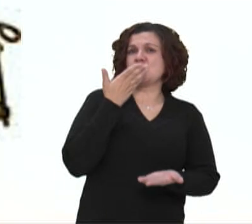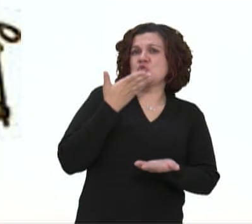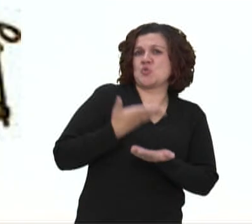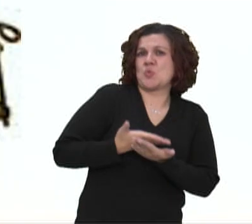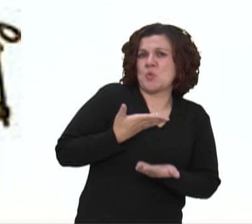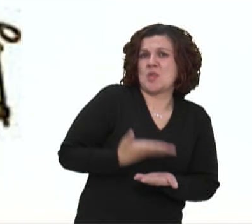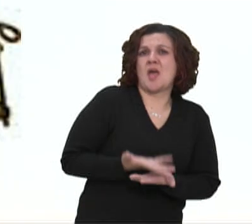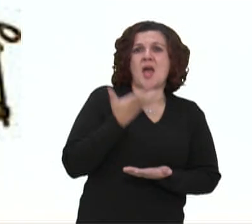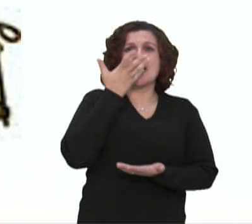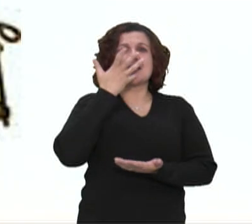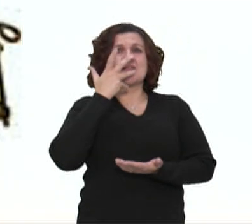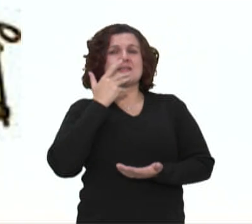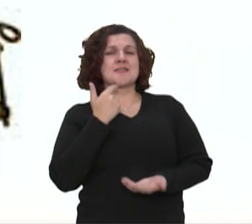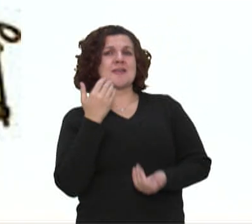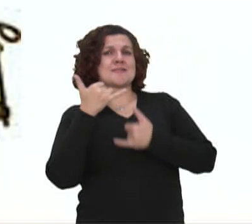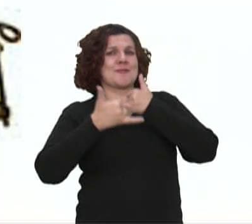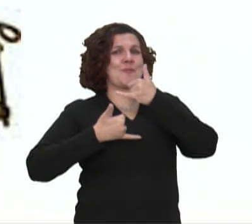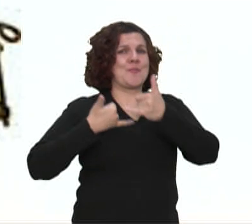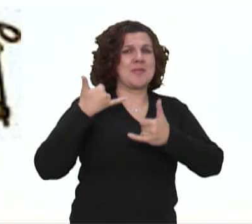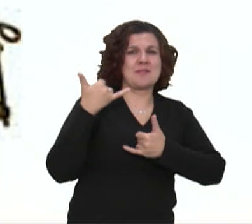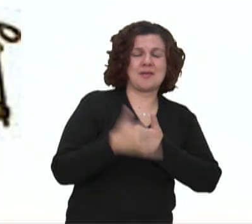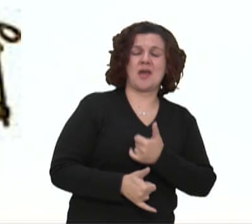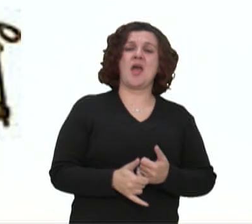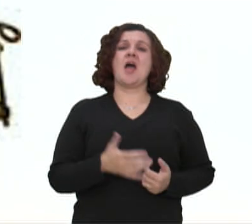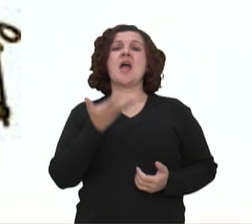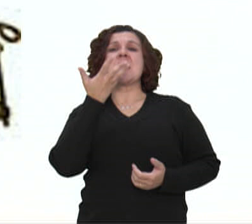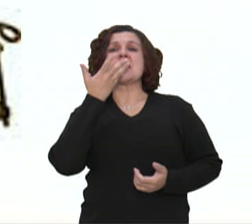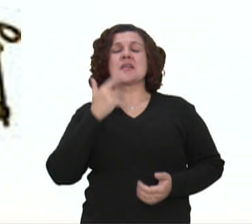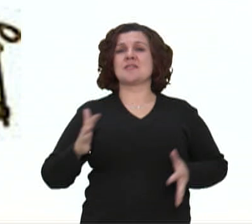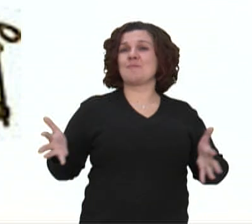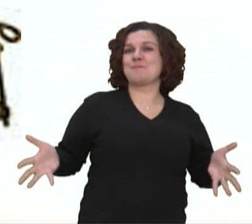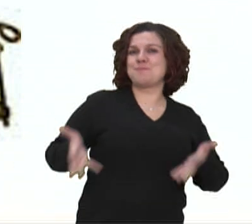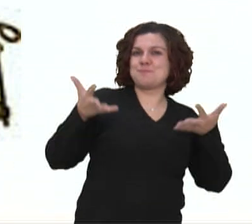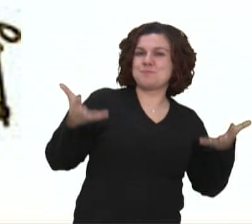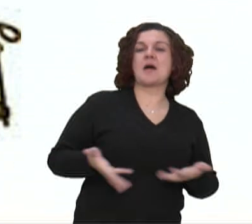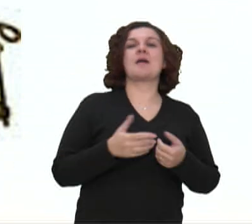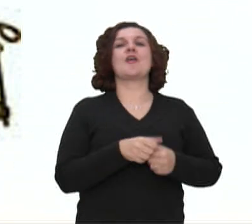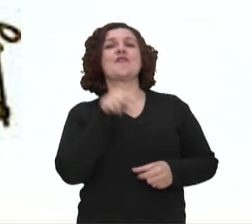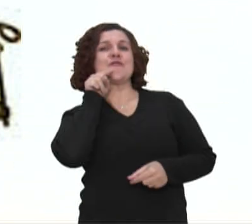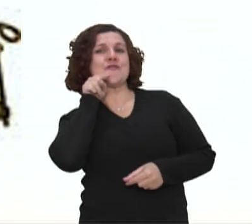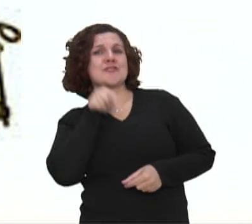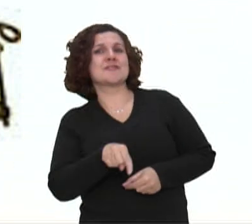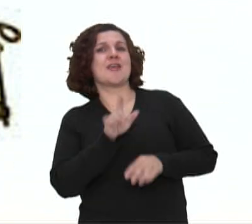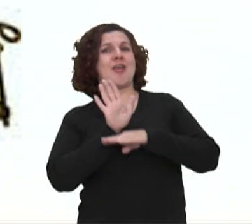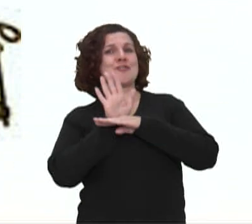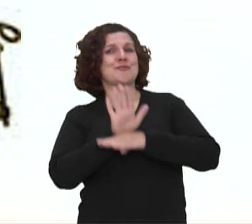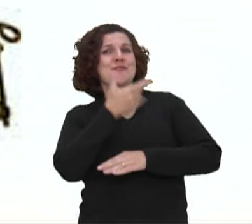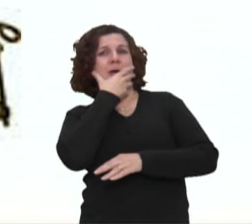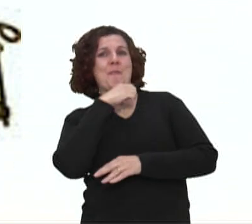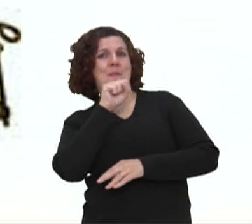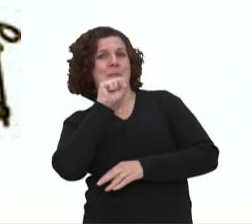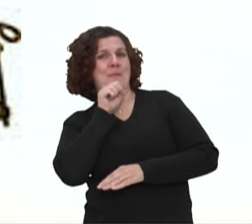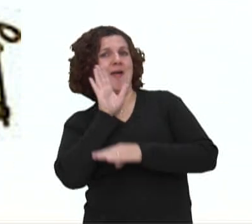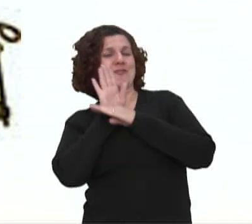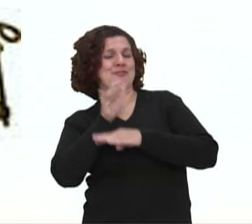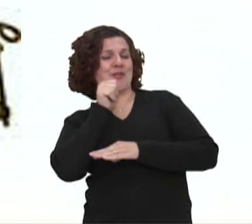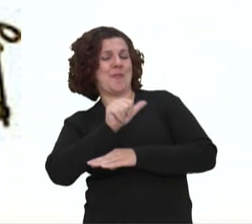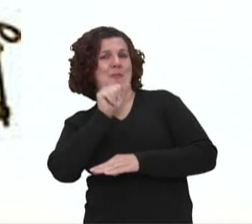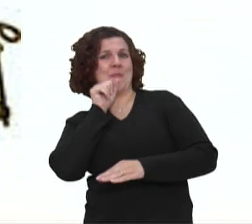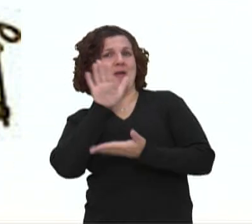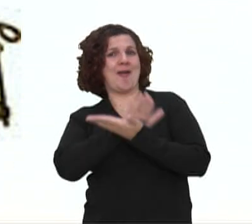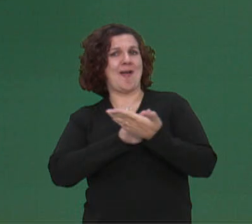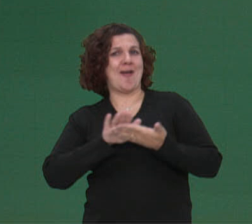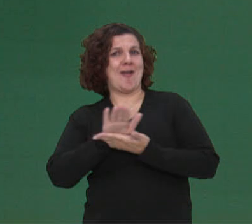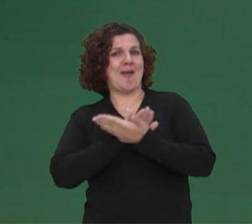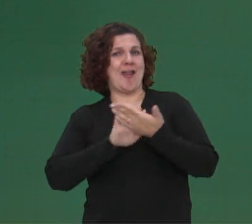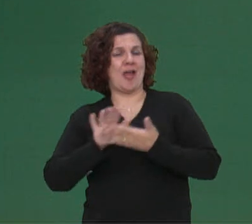brincar. Criança tem que se divertir. Você tem que ajudar teu pai, tem que ajudar tua mãe a lavar a louça, limpar